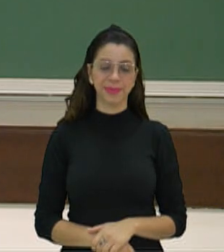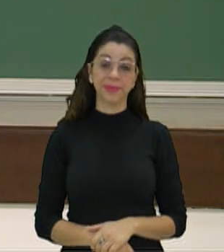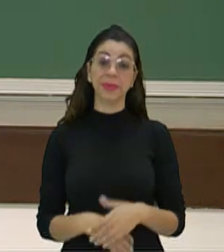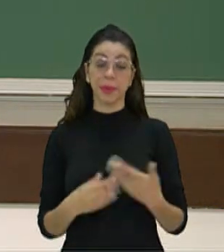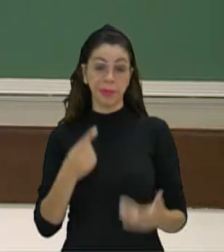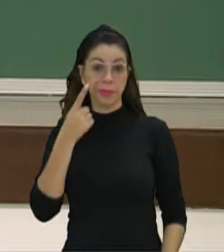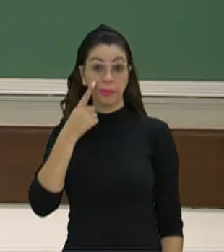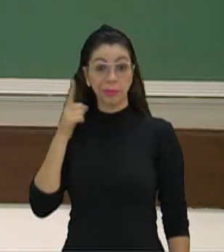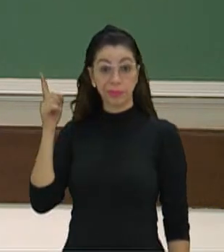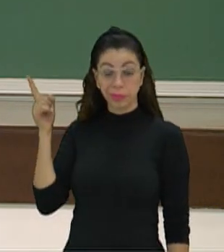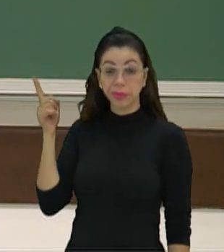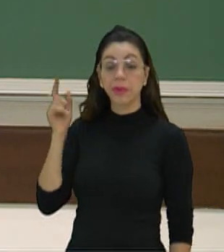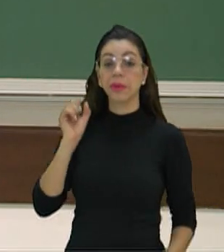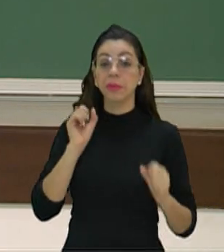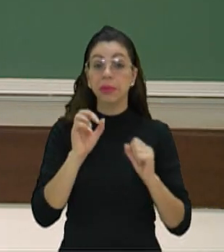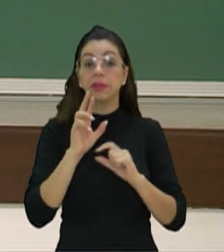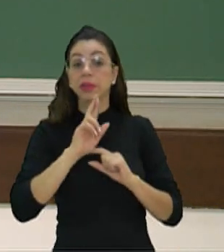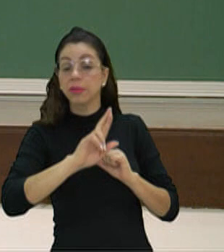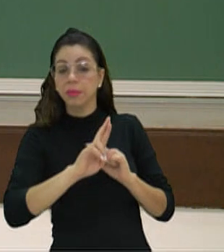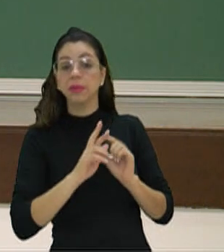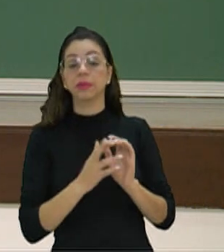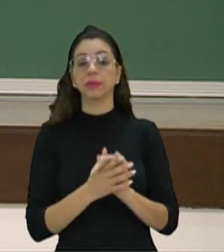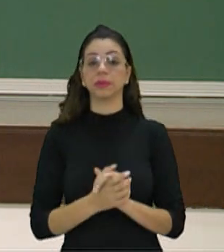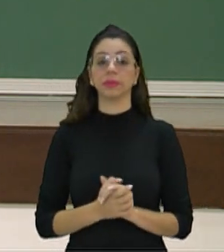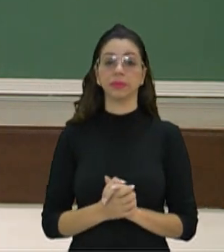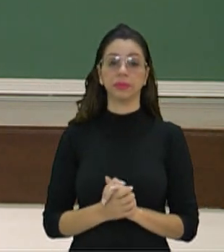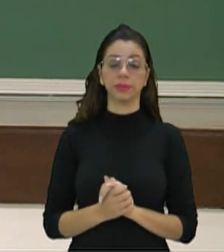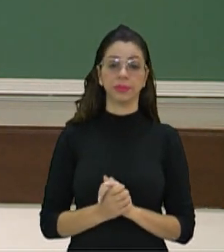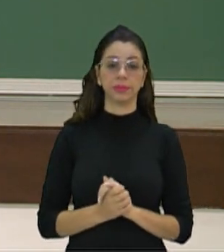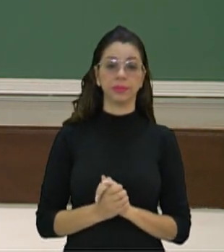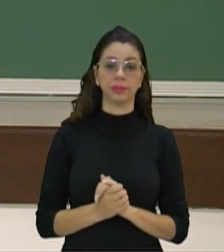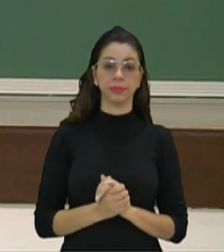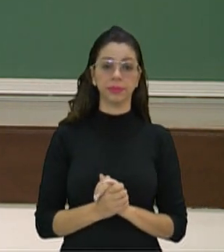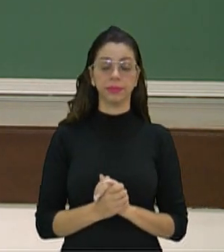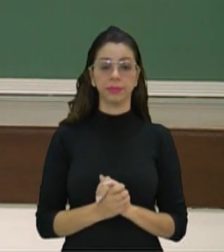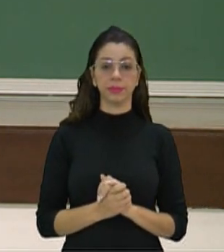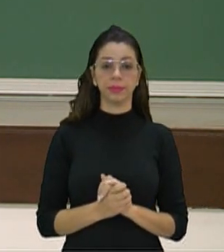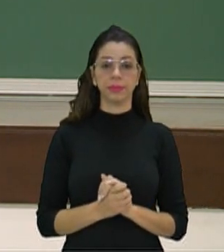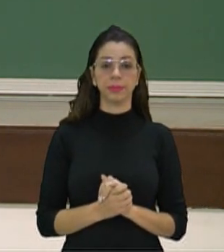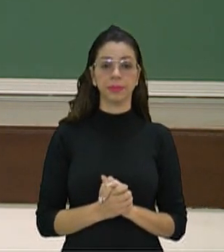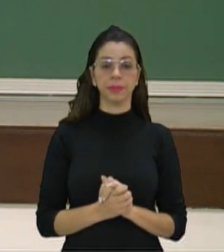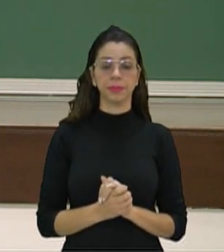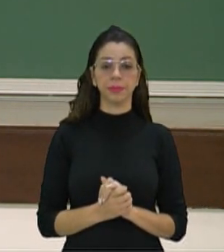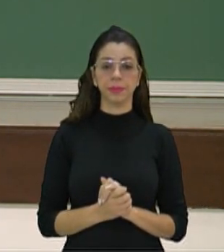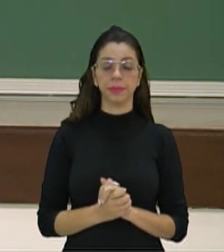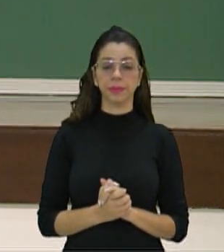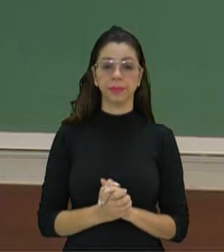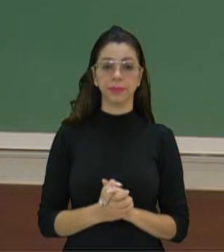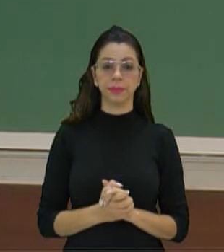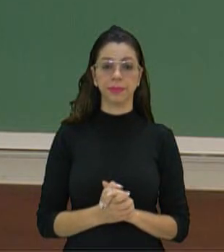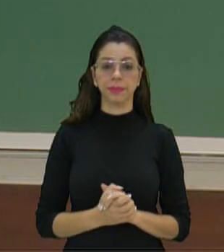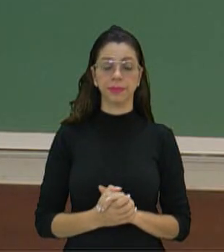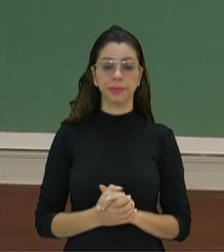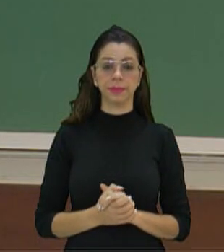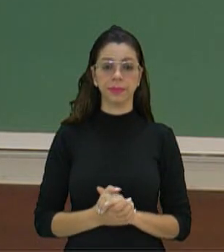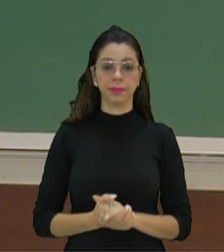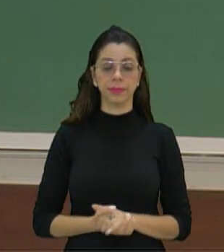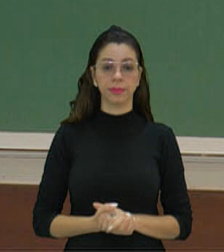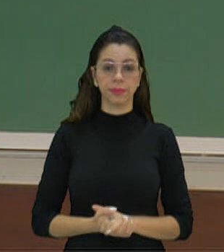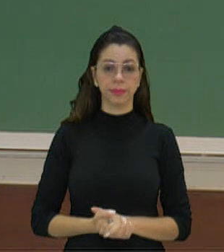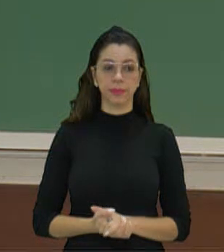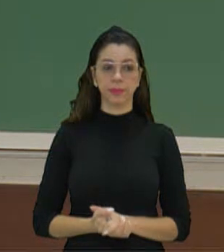Então vamos ver as possíveis respostas aqui, ó. What is your favorite school subject? My favorite school